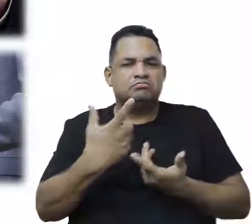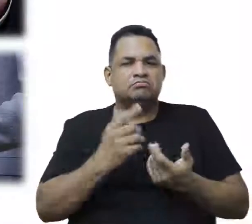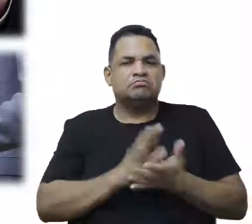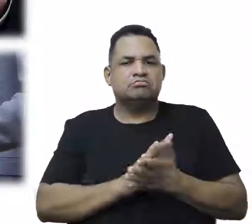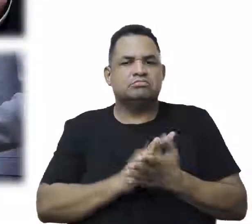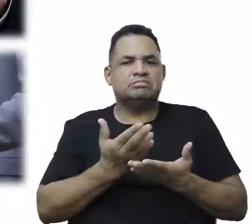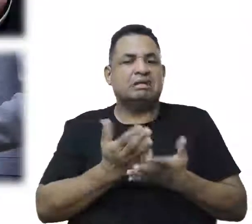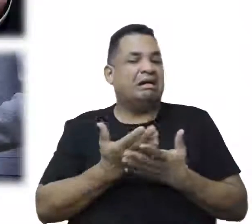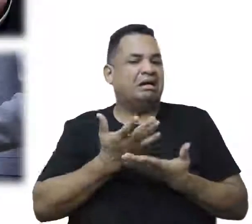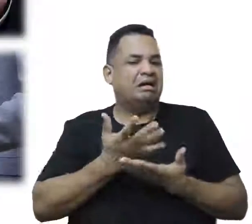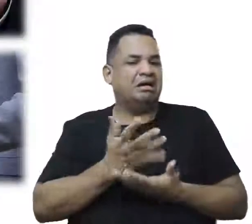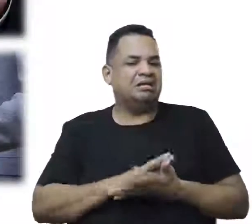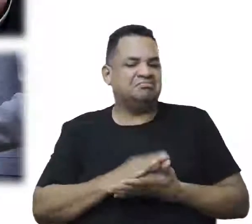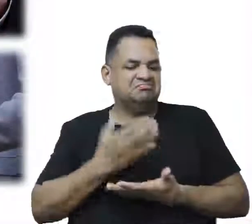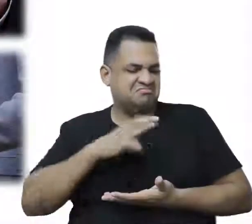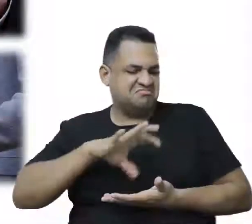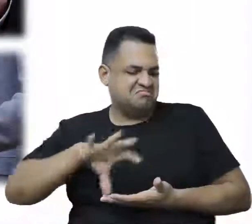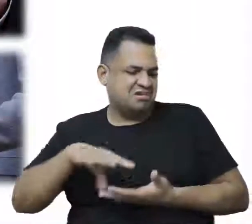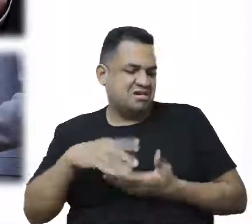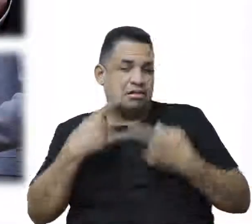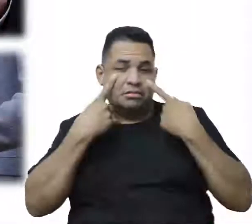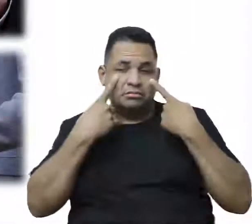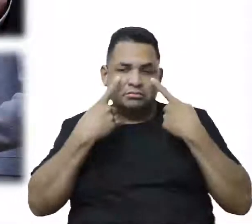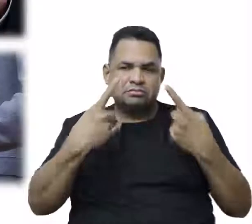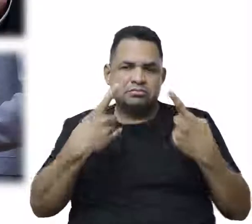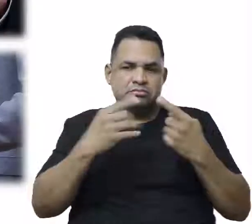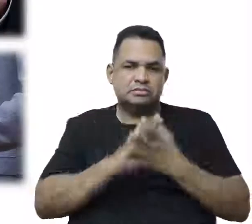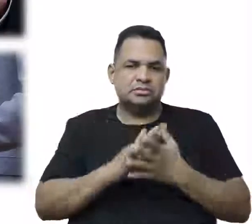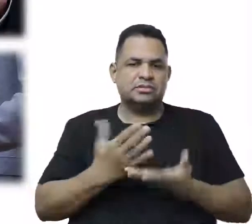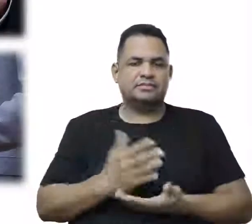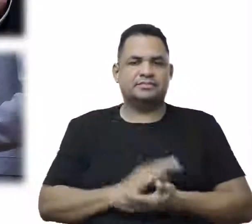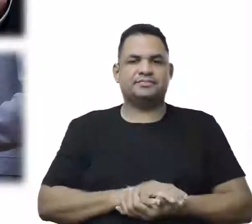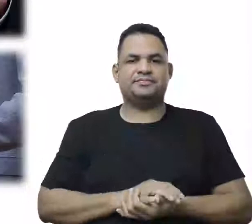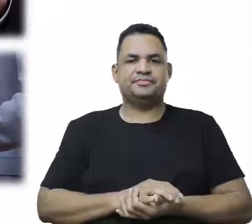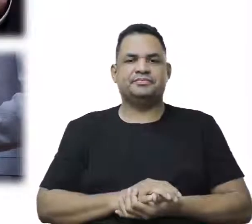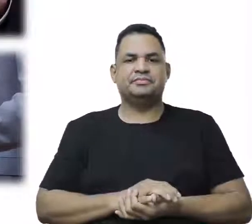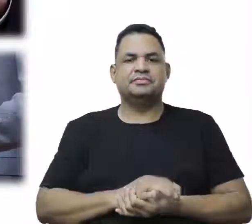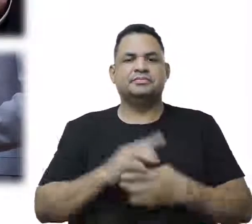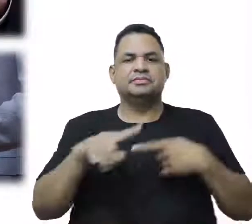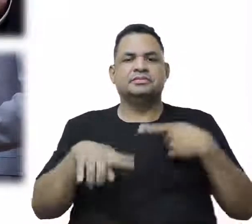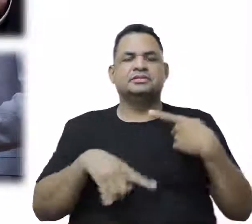negócio desinteressante, e aí você quer disfarçar.